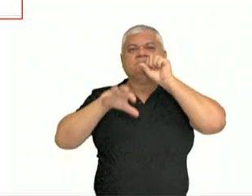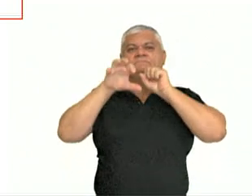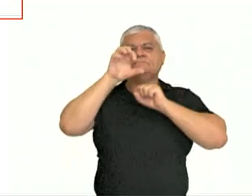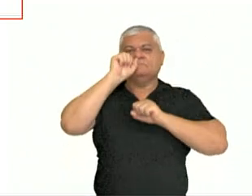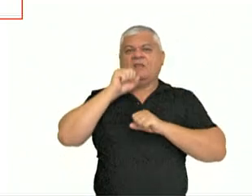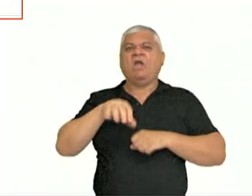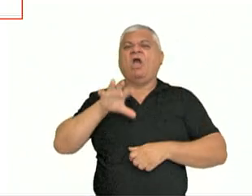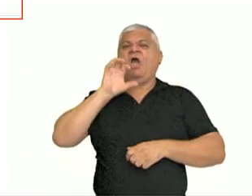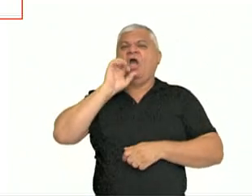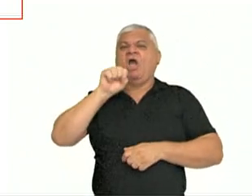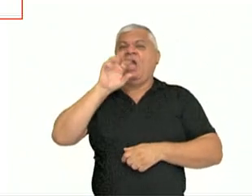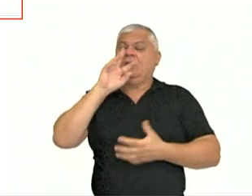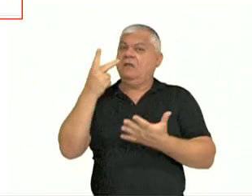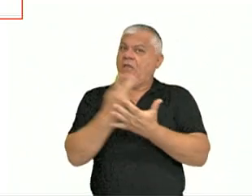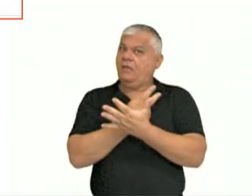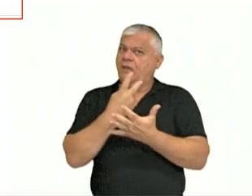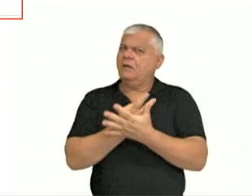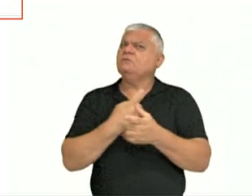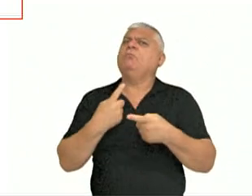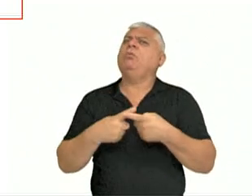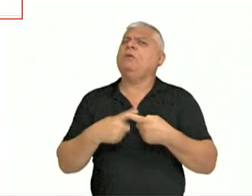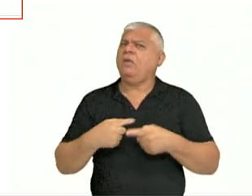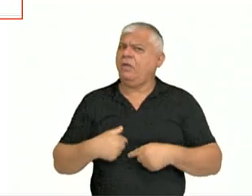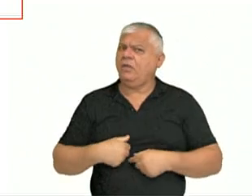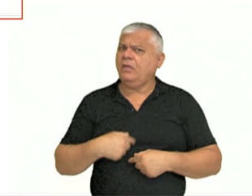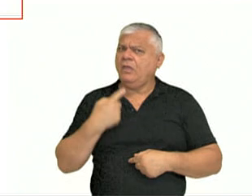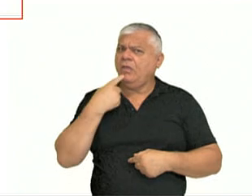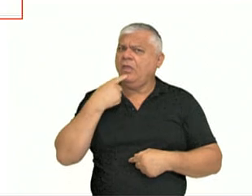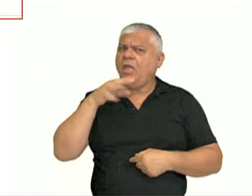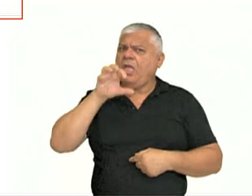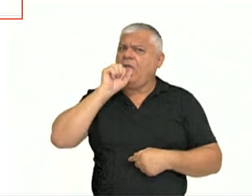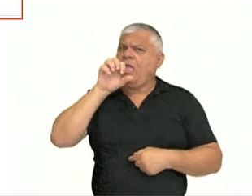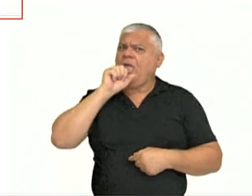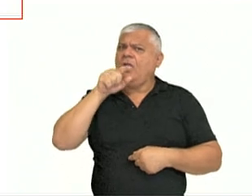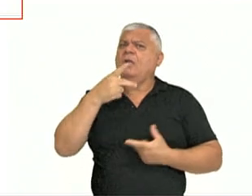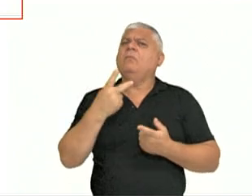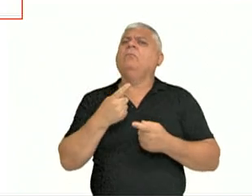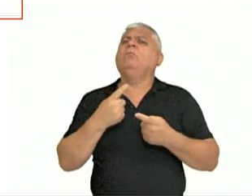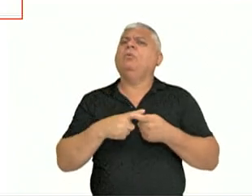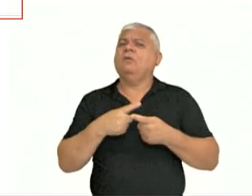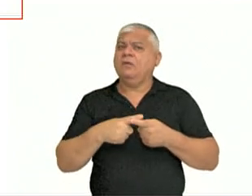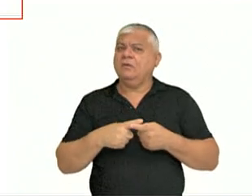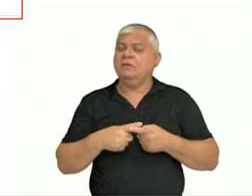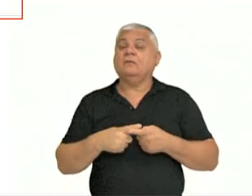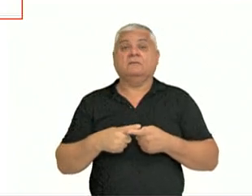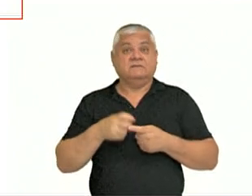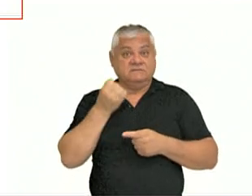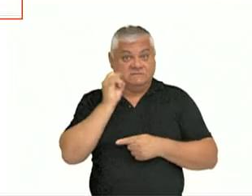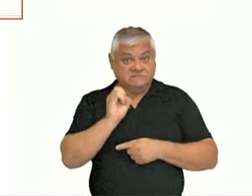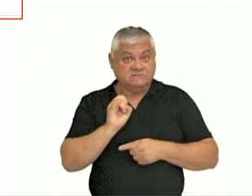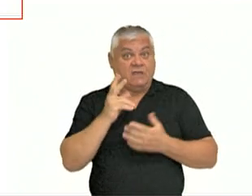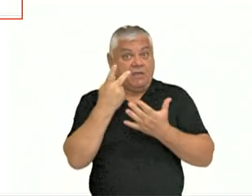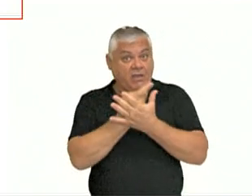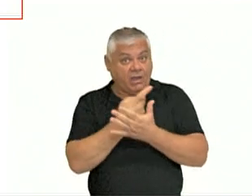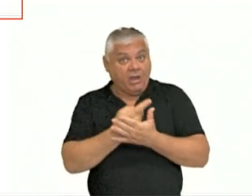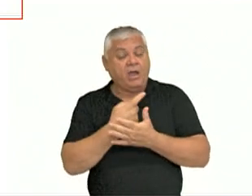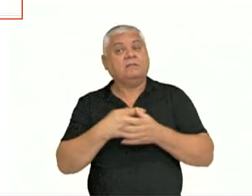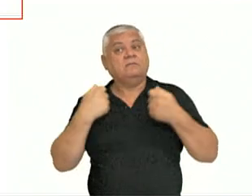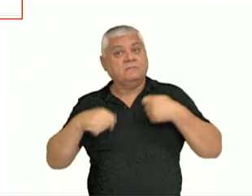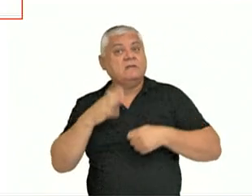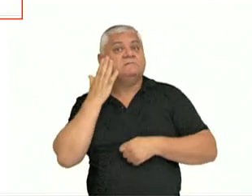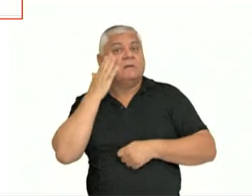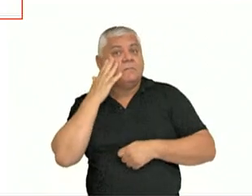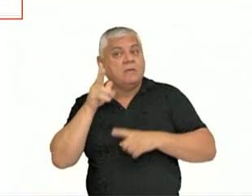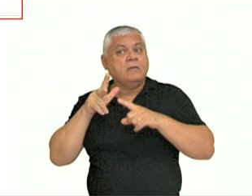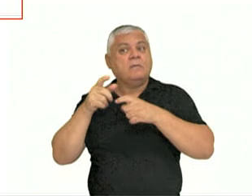dá uma olhada, né? Porque tenta corrigir a sua respiração, porque respirar pelo nariz vai ajudar a filtrar o